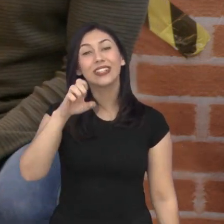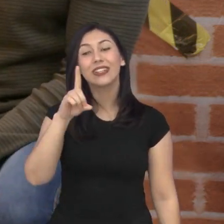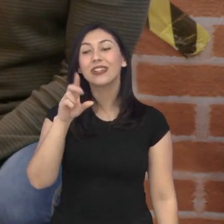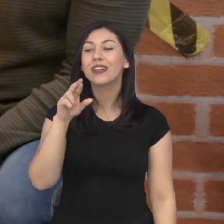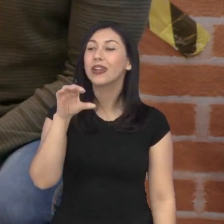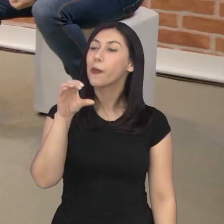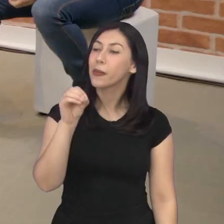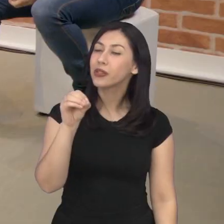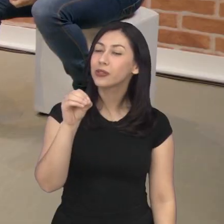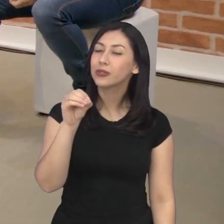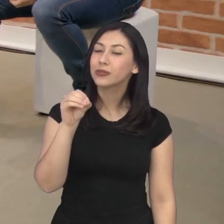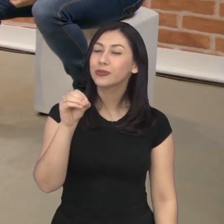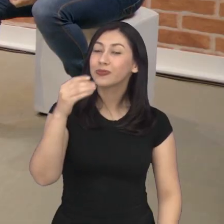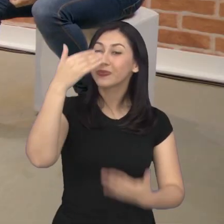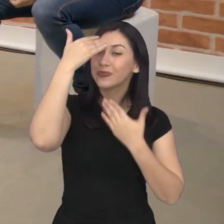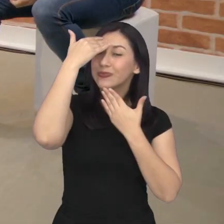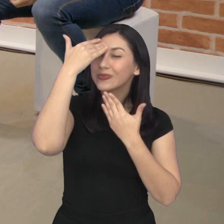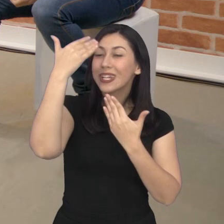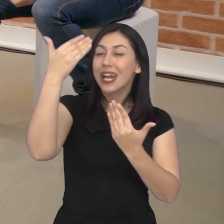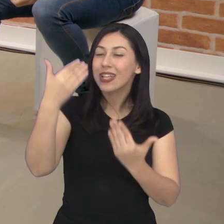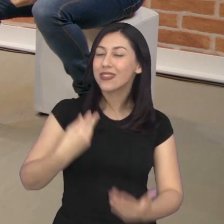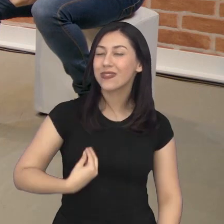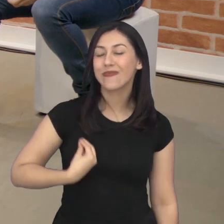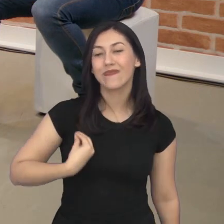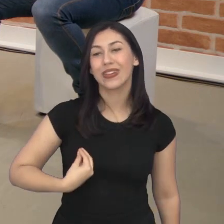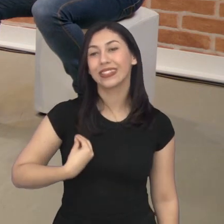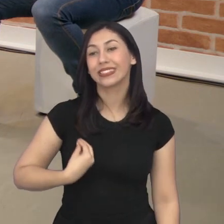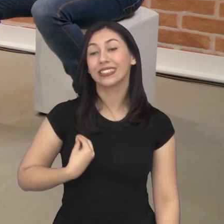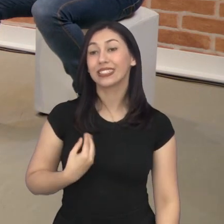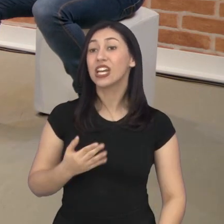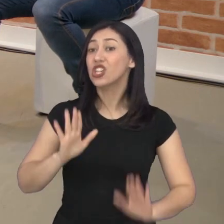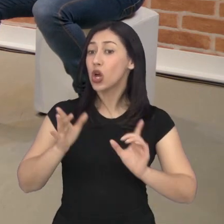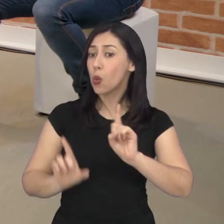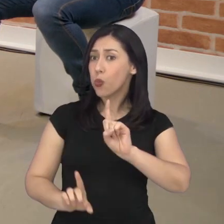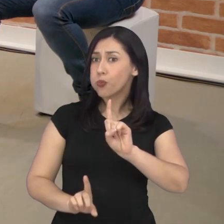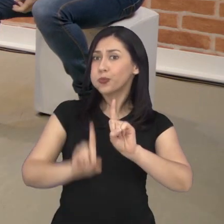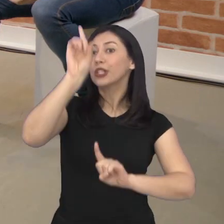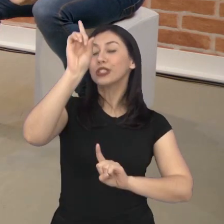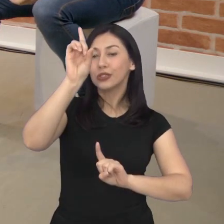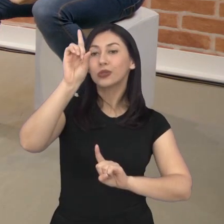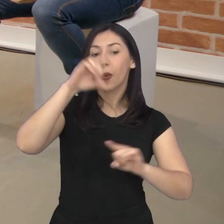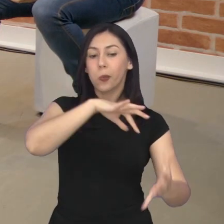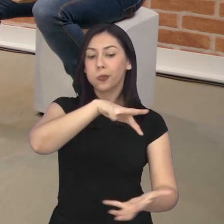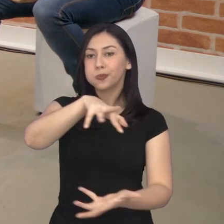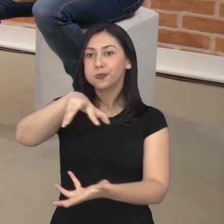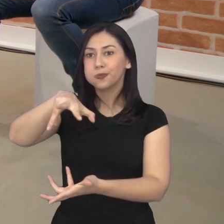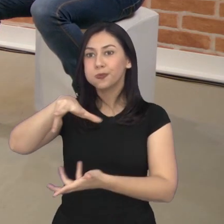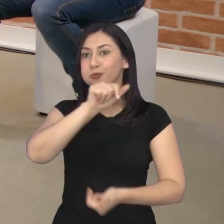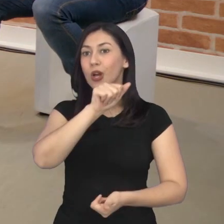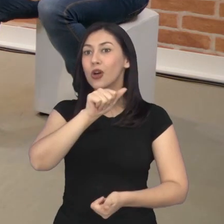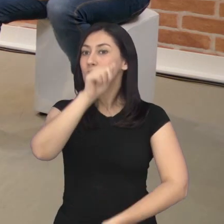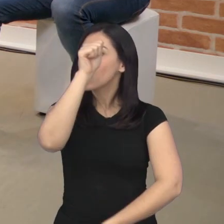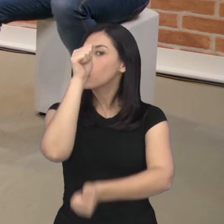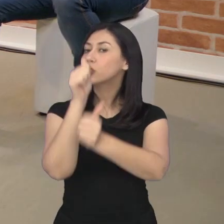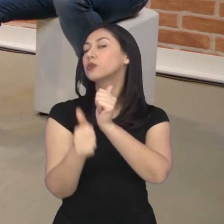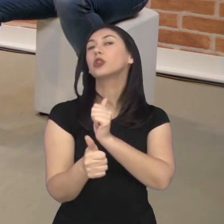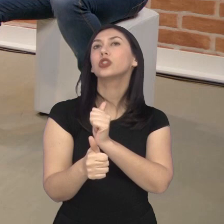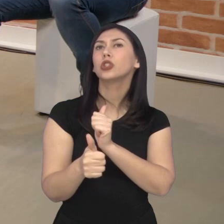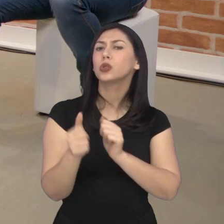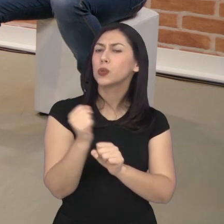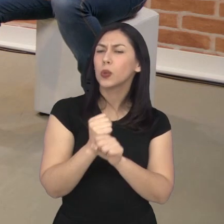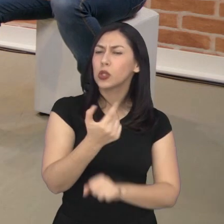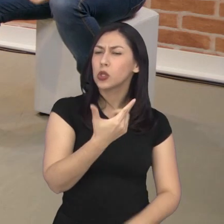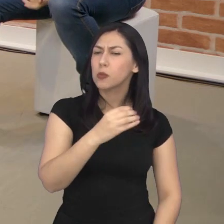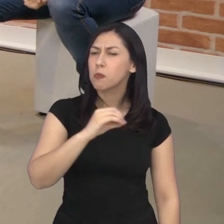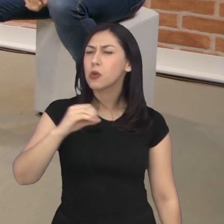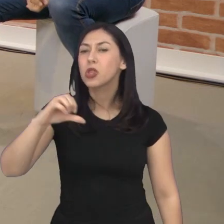Oliva. Pedro, muito obrigado. É um recordista mundial no esporte que ele pratica, né? Quebrou um recorde em 2009,